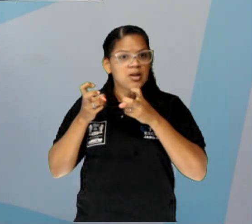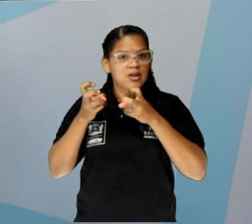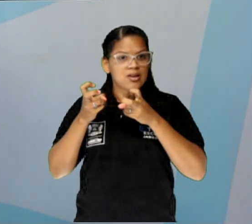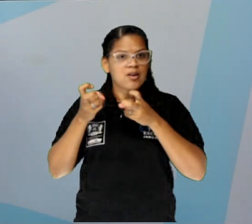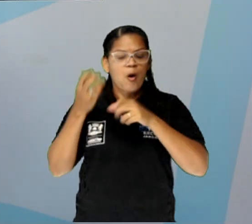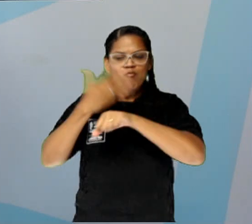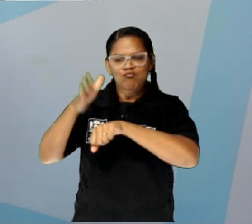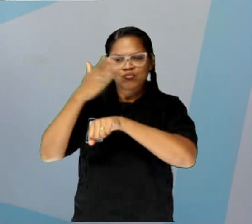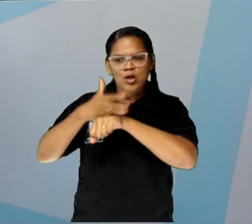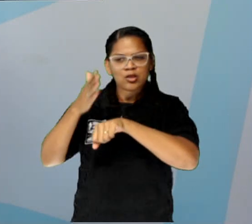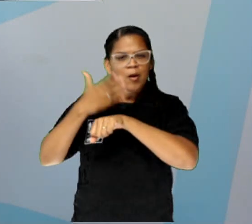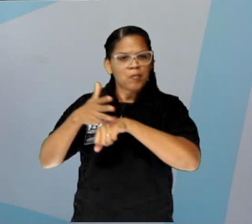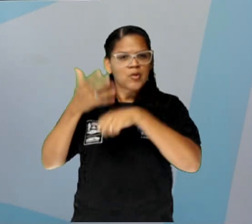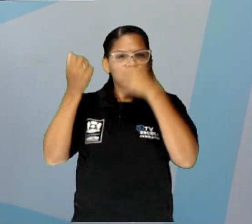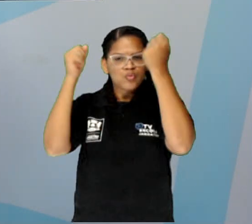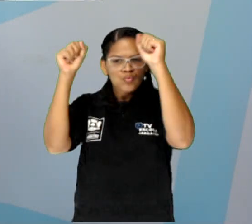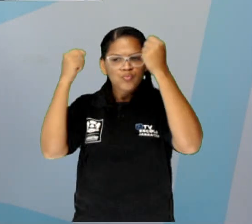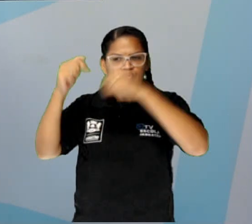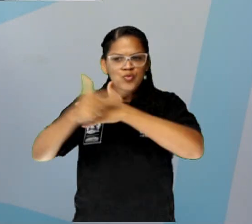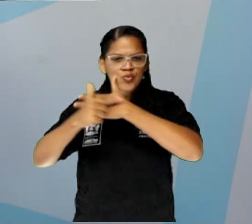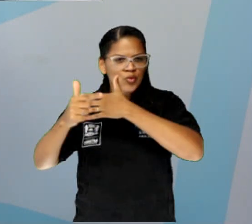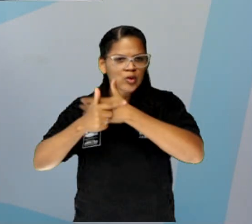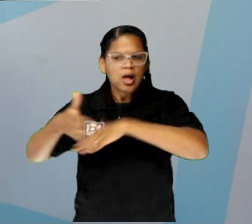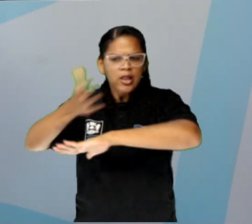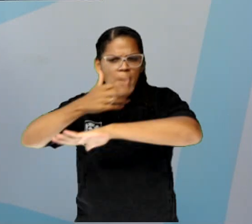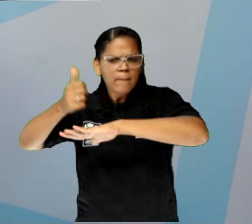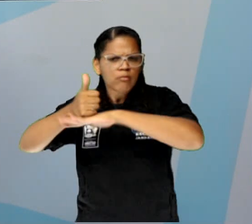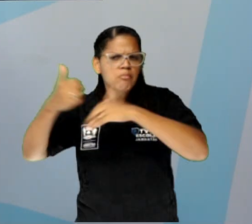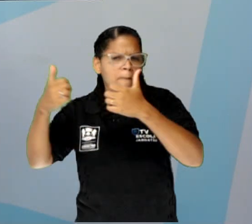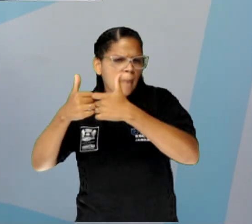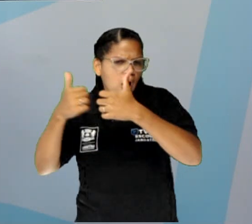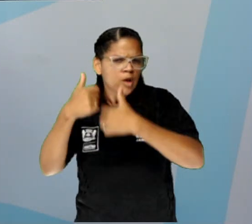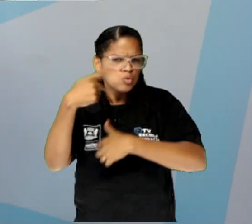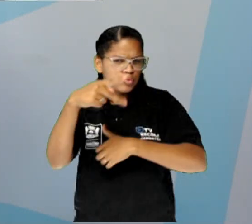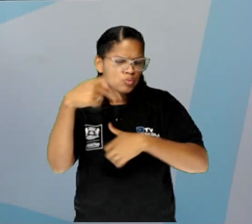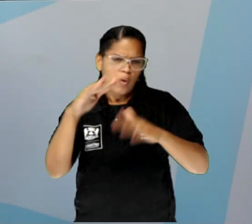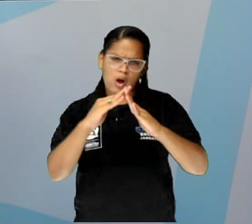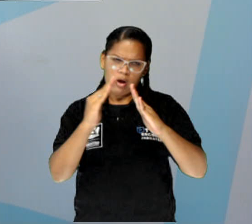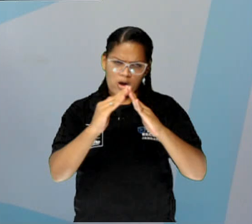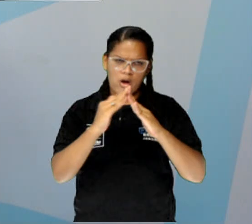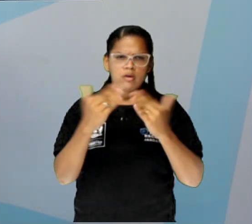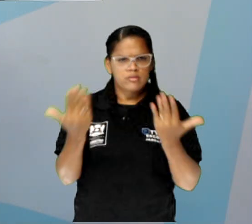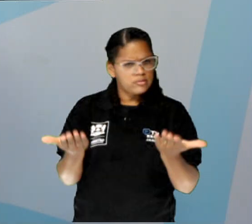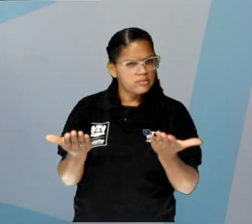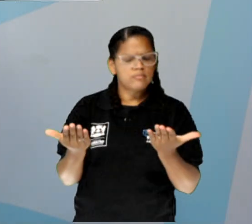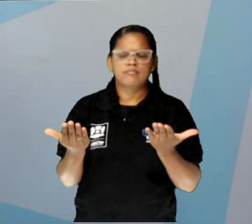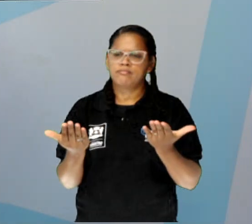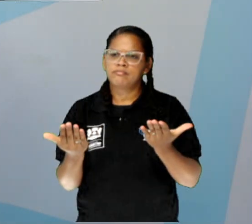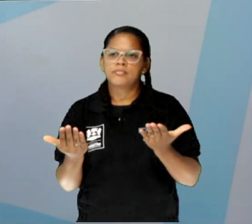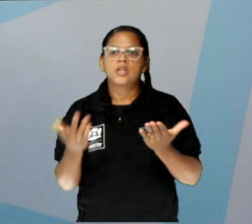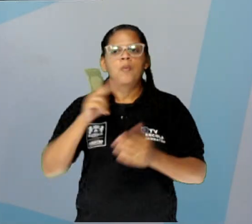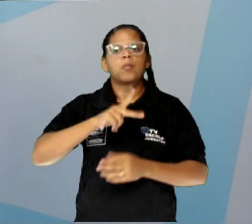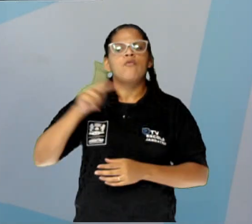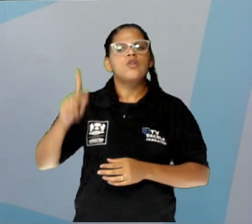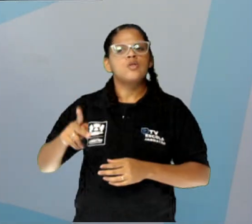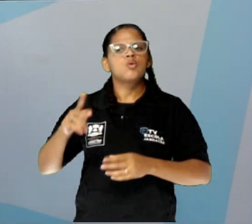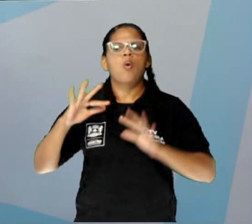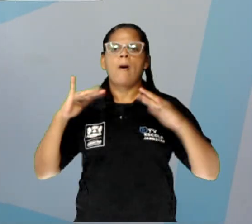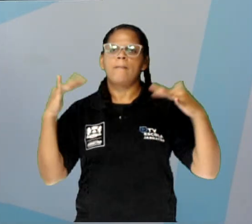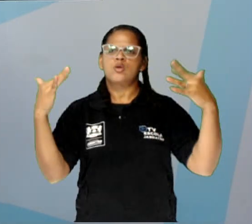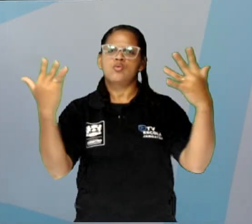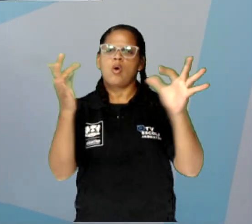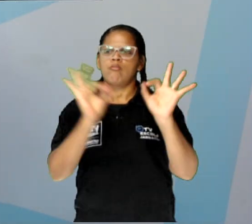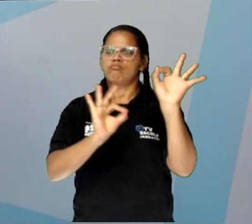funcionais na praça perto da sua casa, por exemplo. Né? Tem um professor, todo mundo se organizando. Quem sabe na